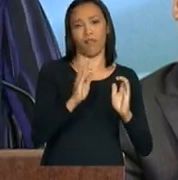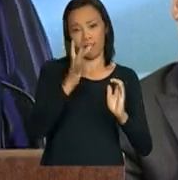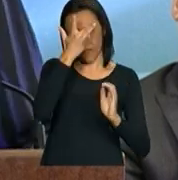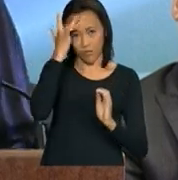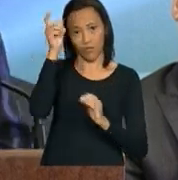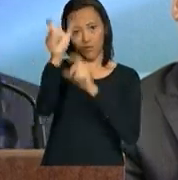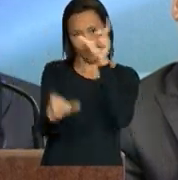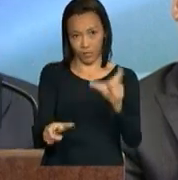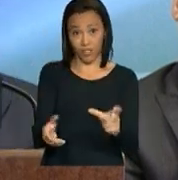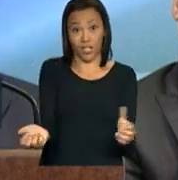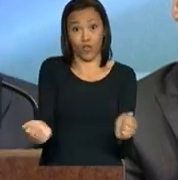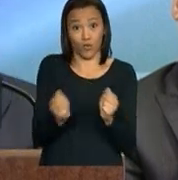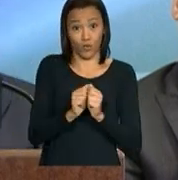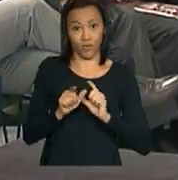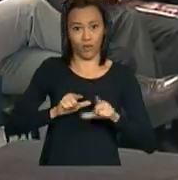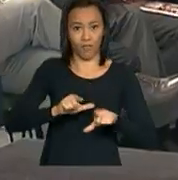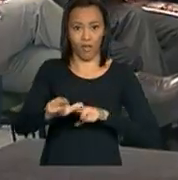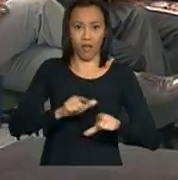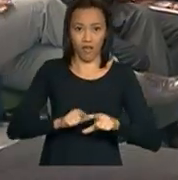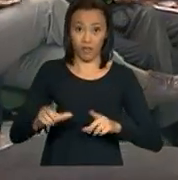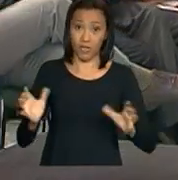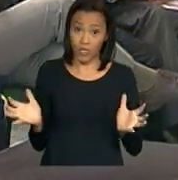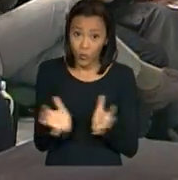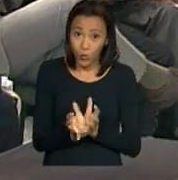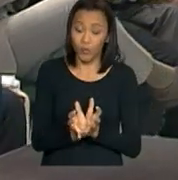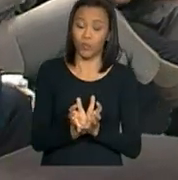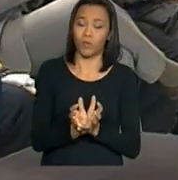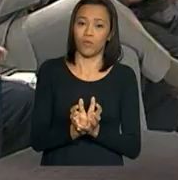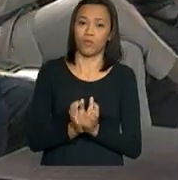estão esses parceiros da